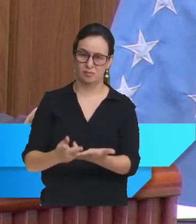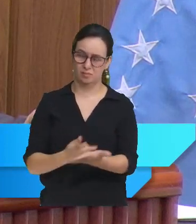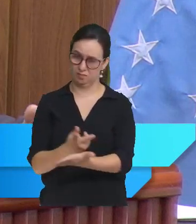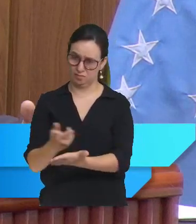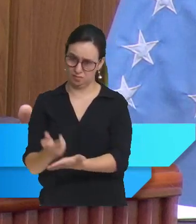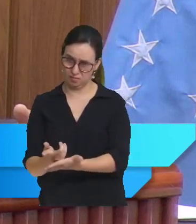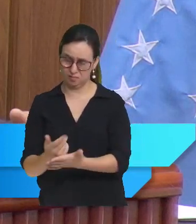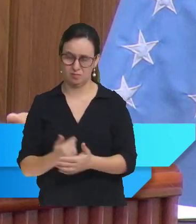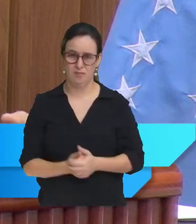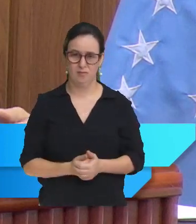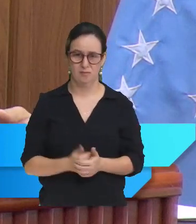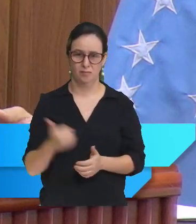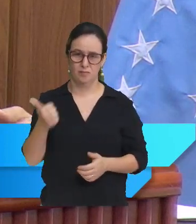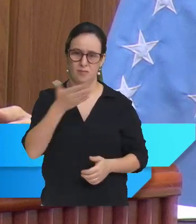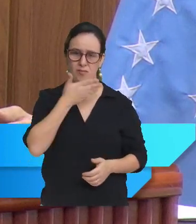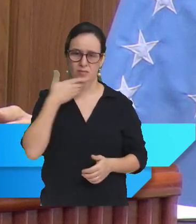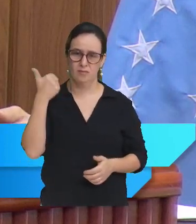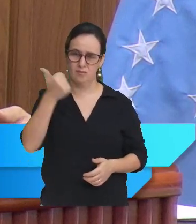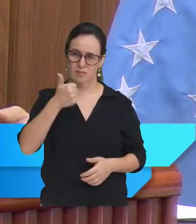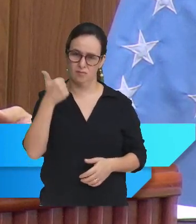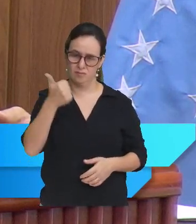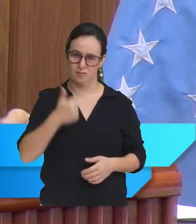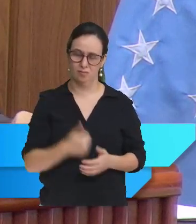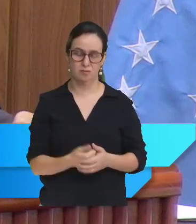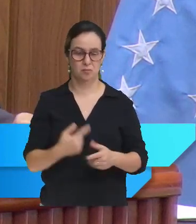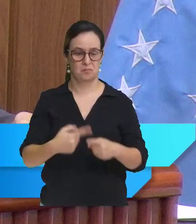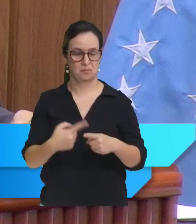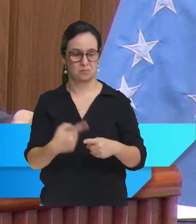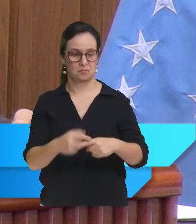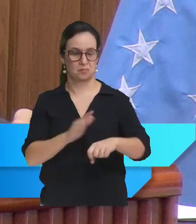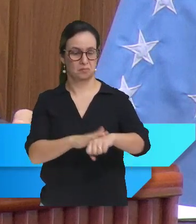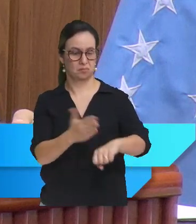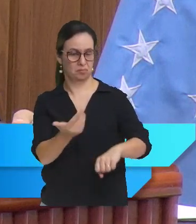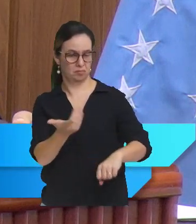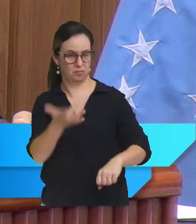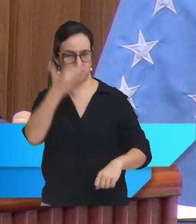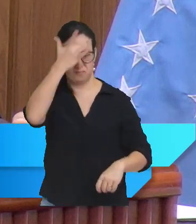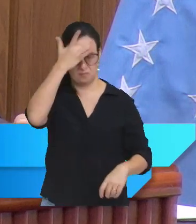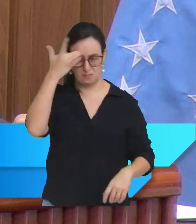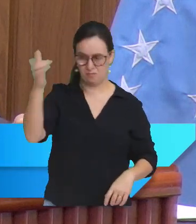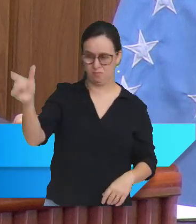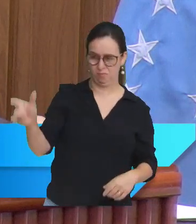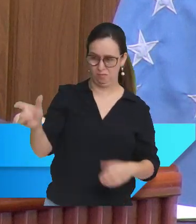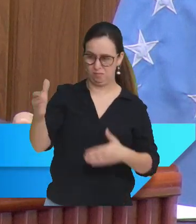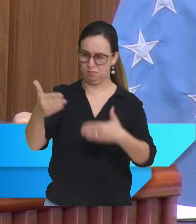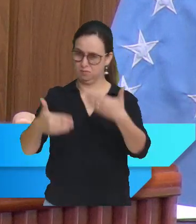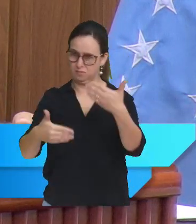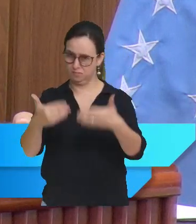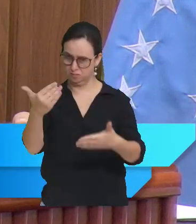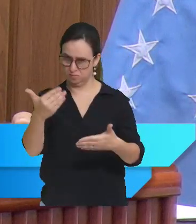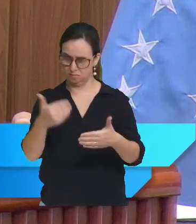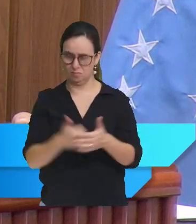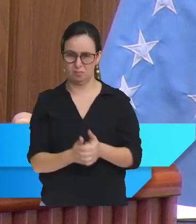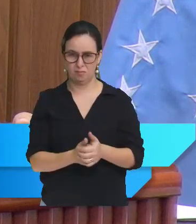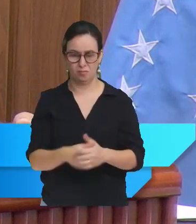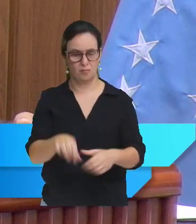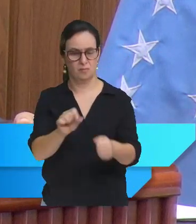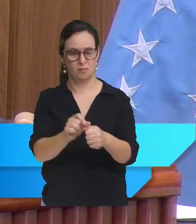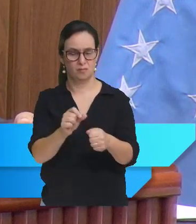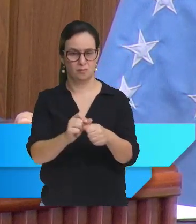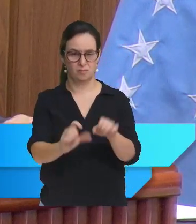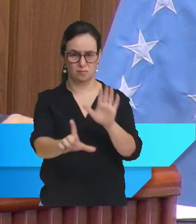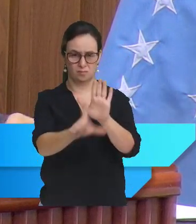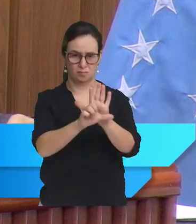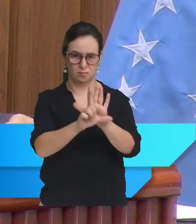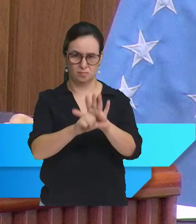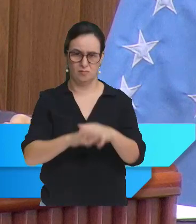essa situação, por que não ia nomear o rapaz que passou no concurso, por que não ia seguir os princípios constitucionais da administração pública no